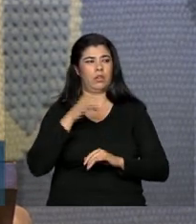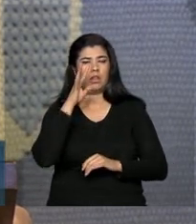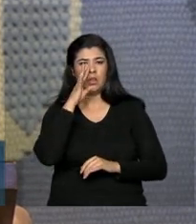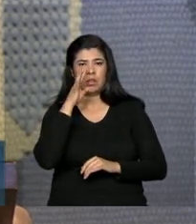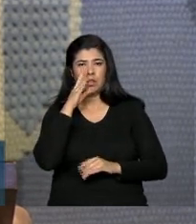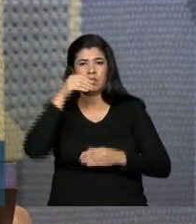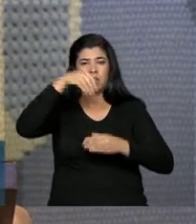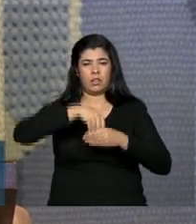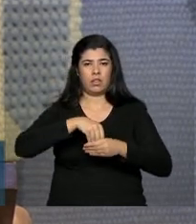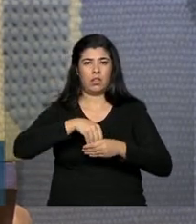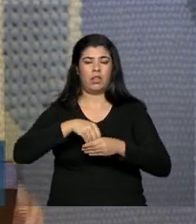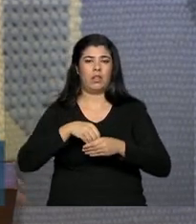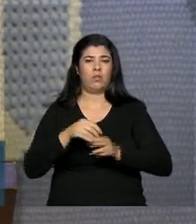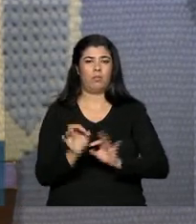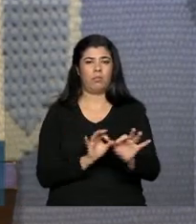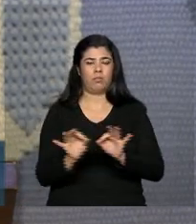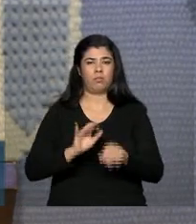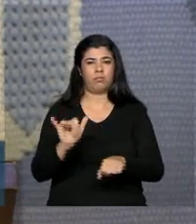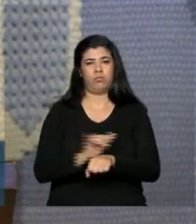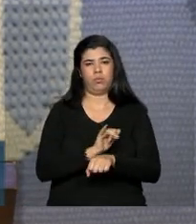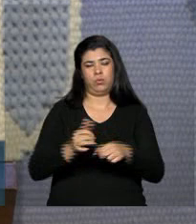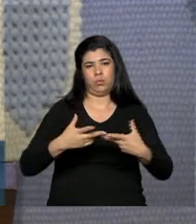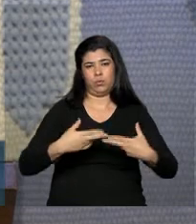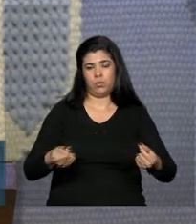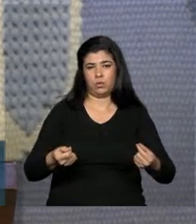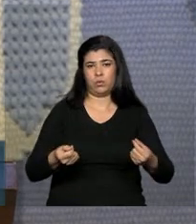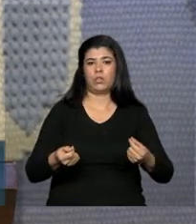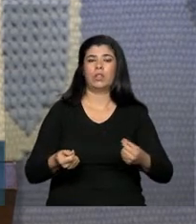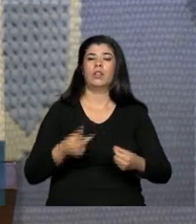a infraestrutura, que contemplam